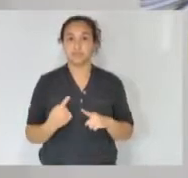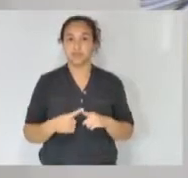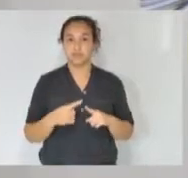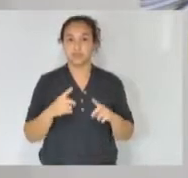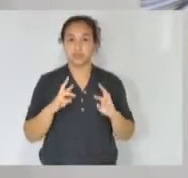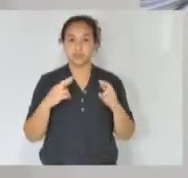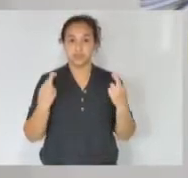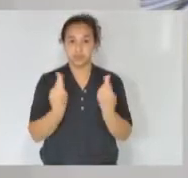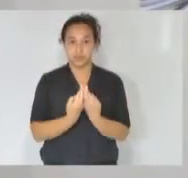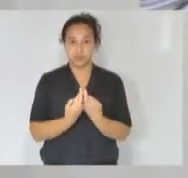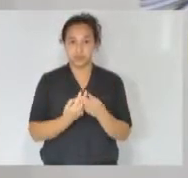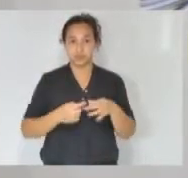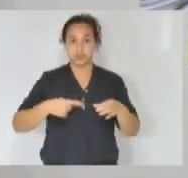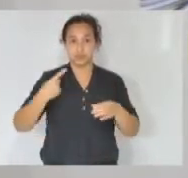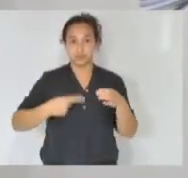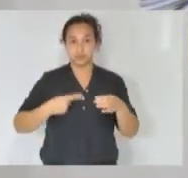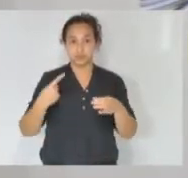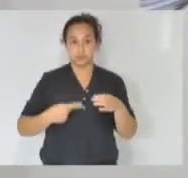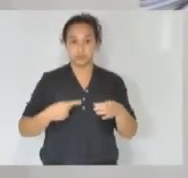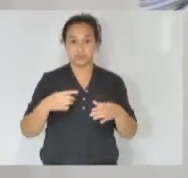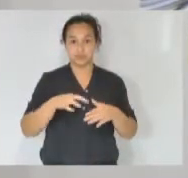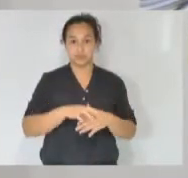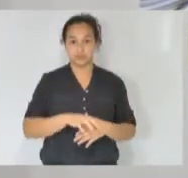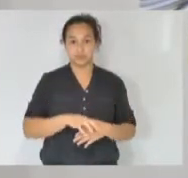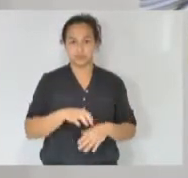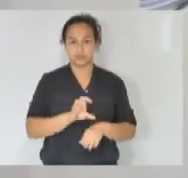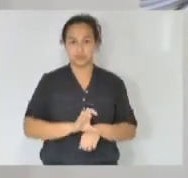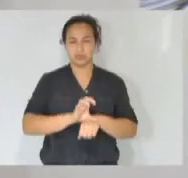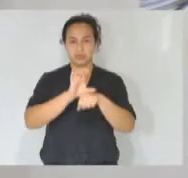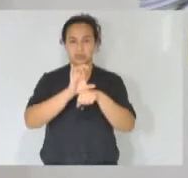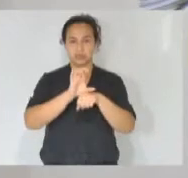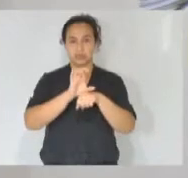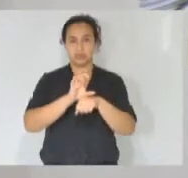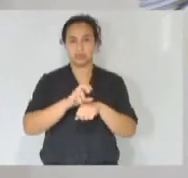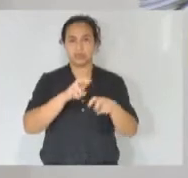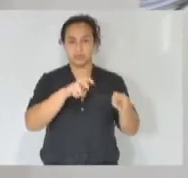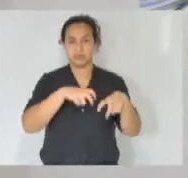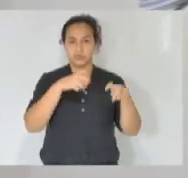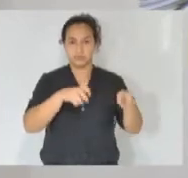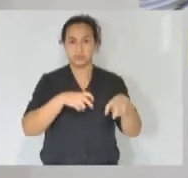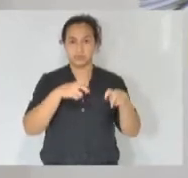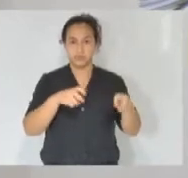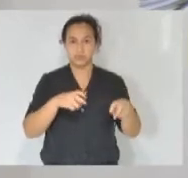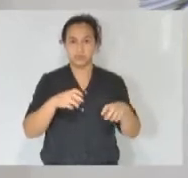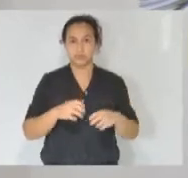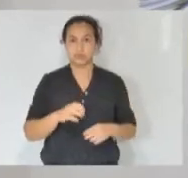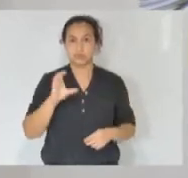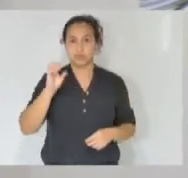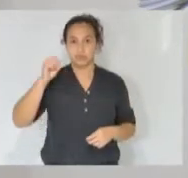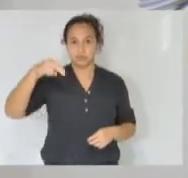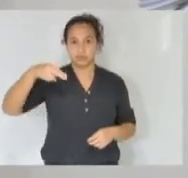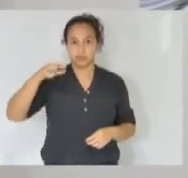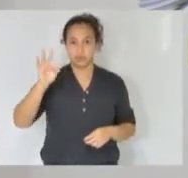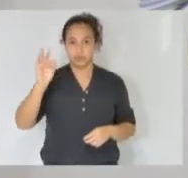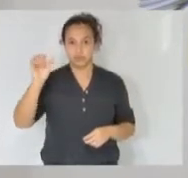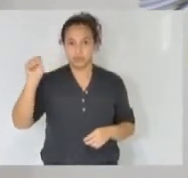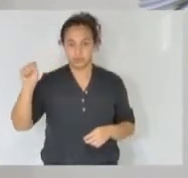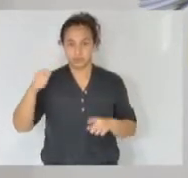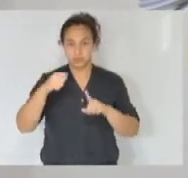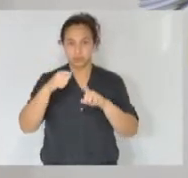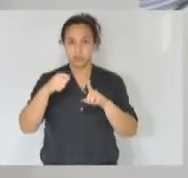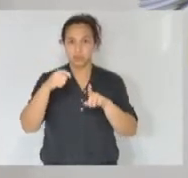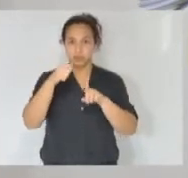do Conselho Fazendário, do CONFAS, essa reunião que vai acontecer no mês de abril e que deverão